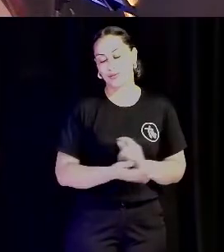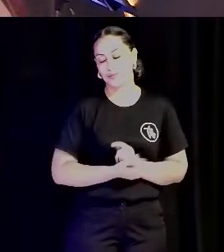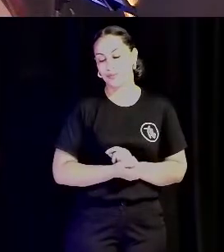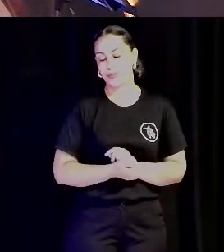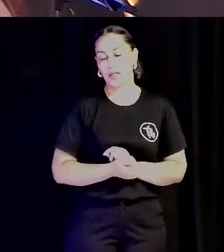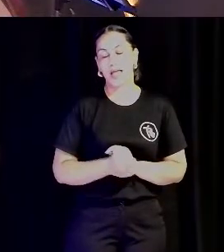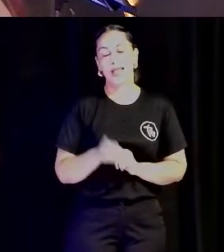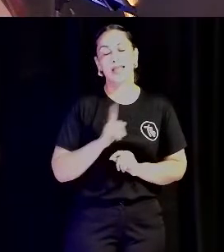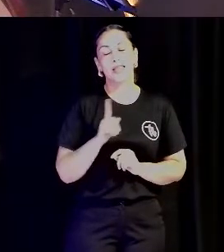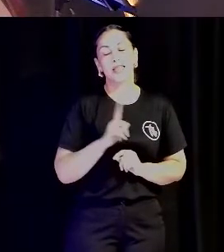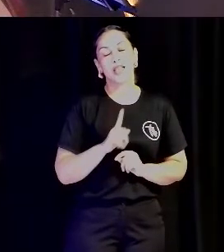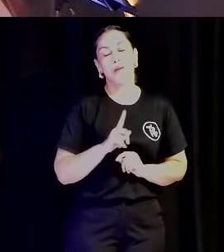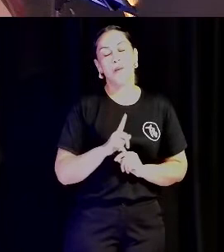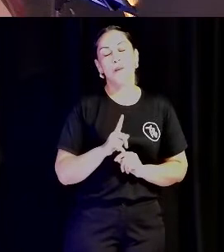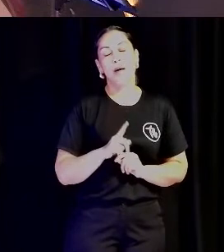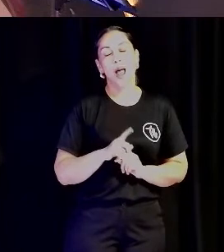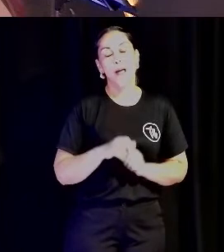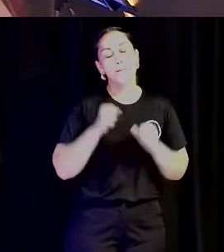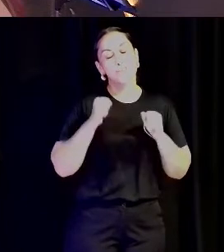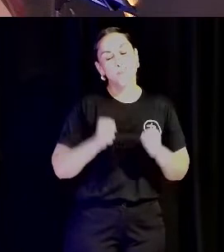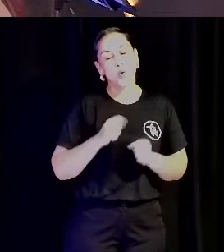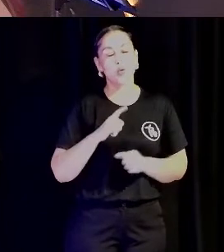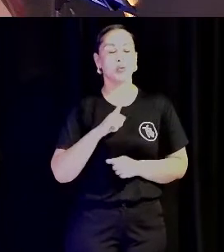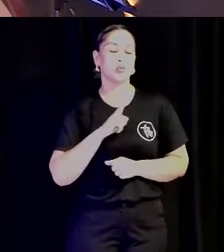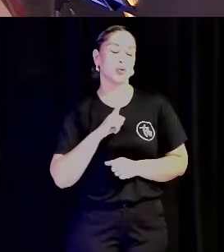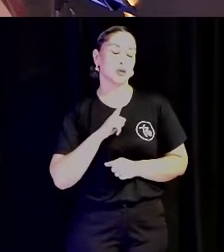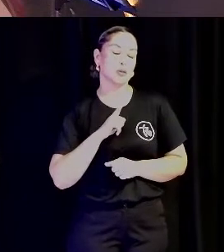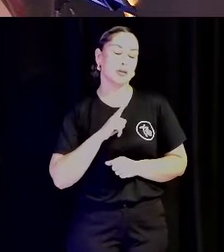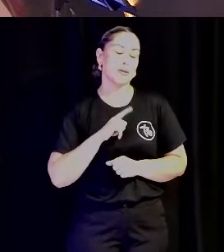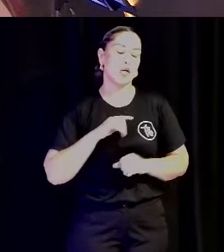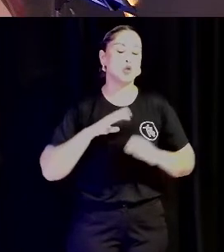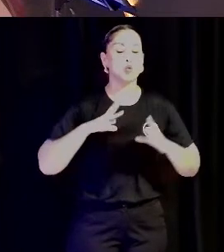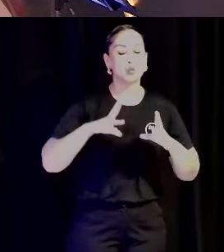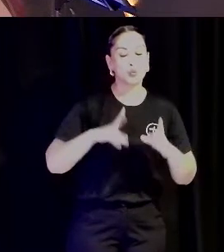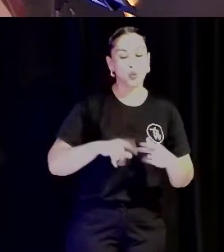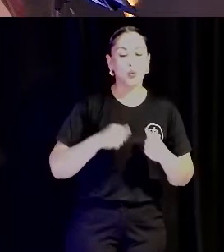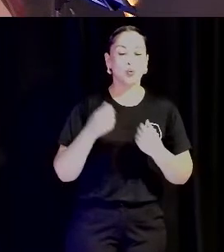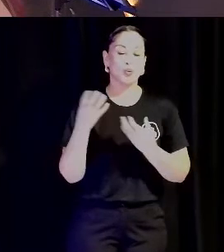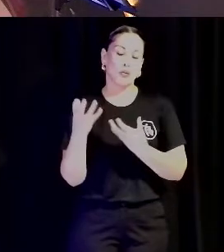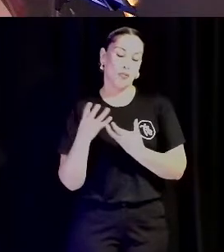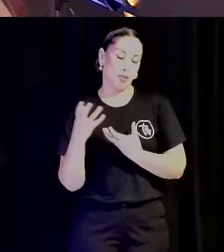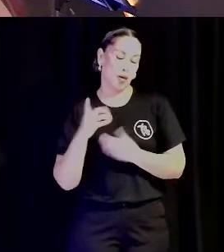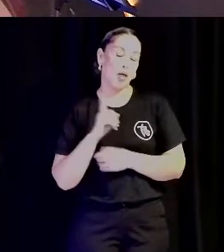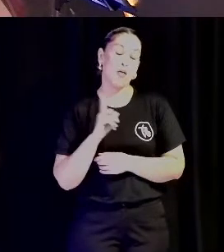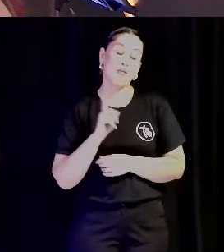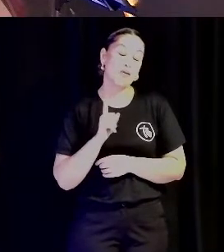Não é posso obter o que eu quiser, que Deus vai me conceder.